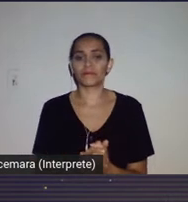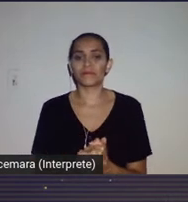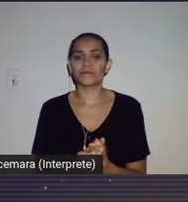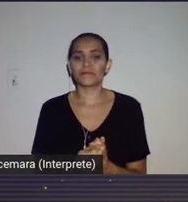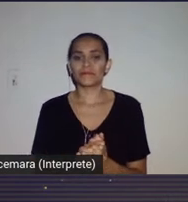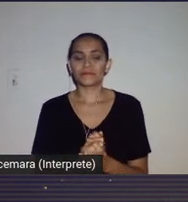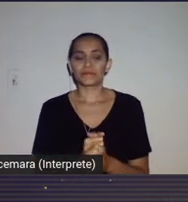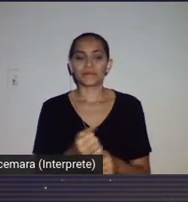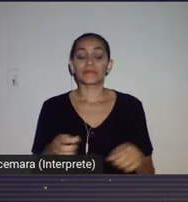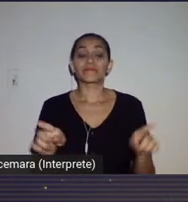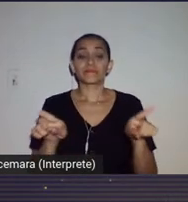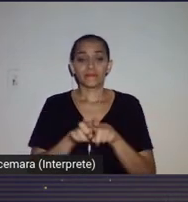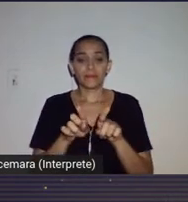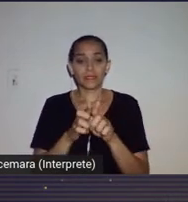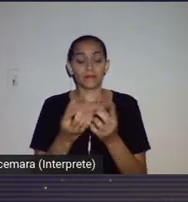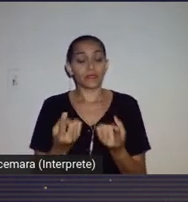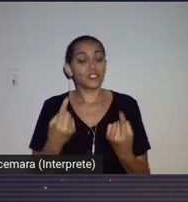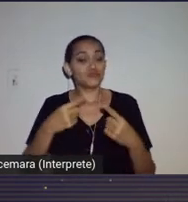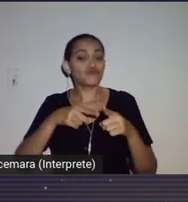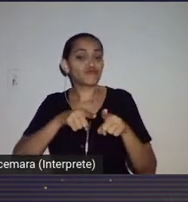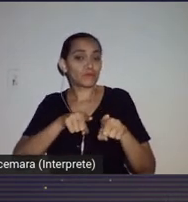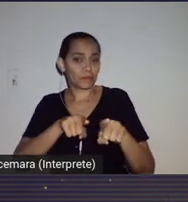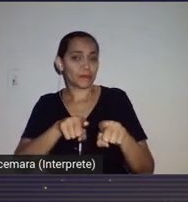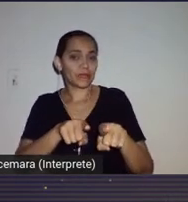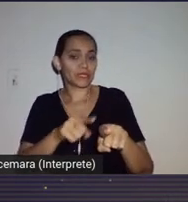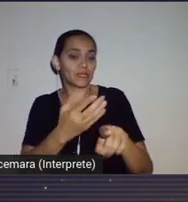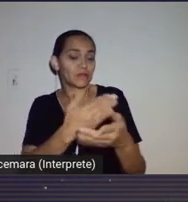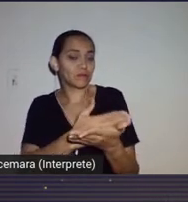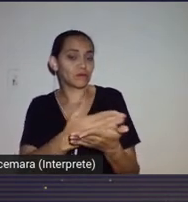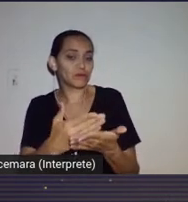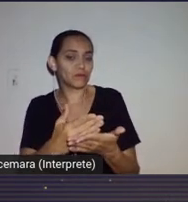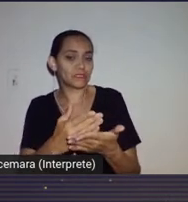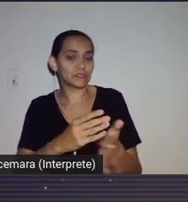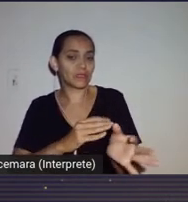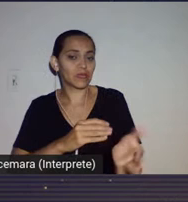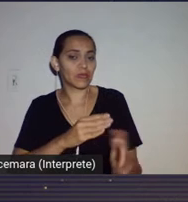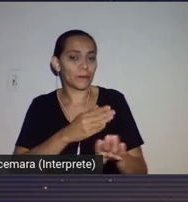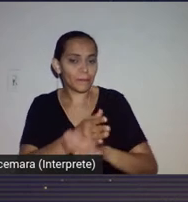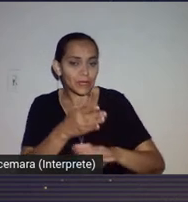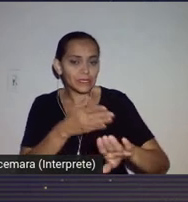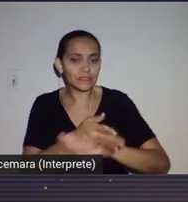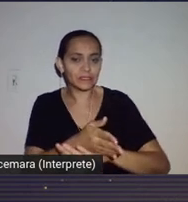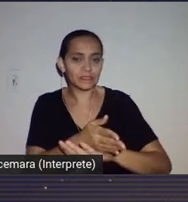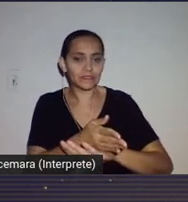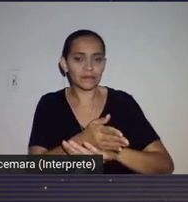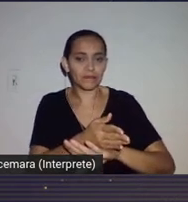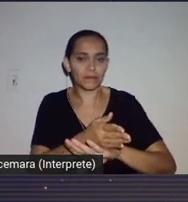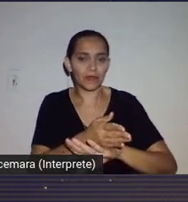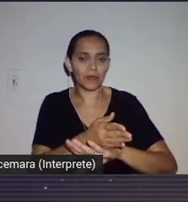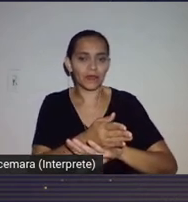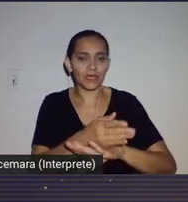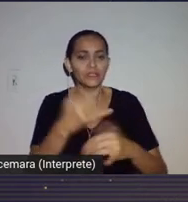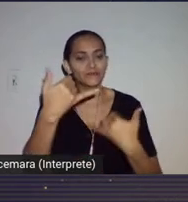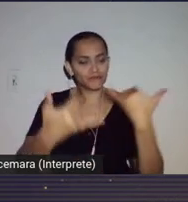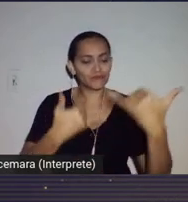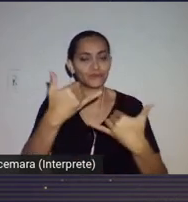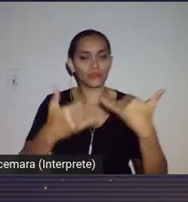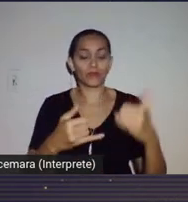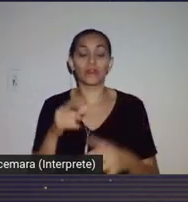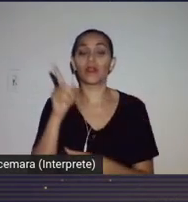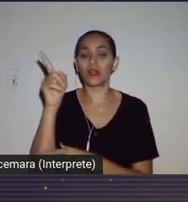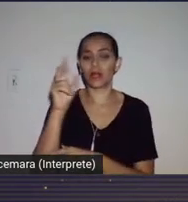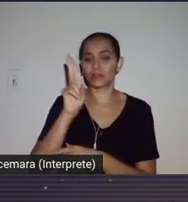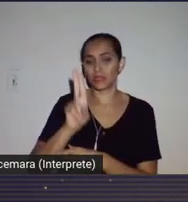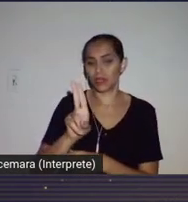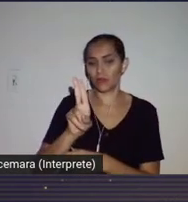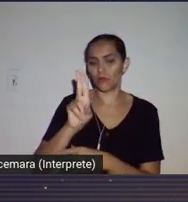Em paralelo, eu comecei também a participar de Olimpíadas. A UFCG tem um